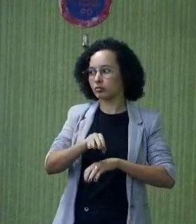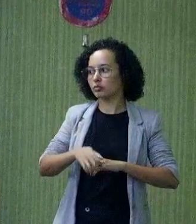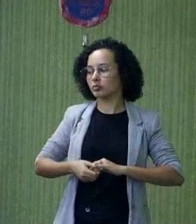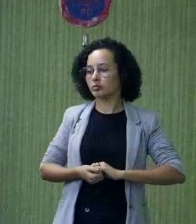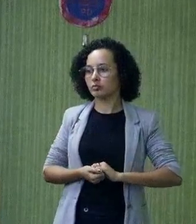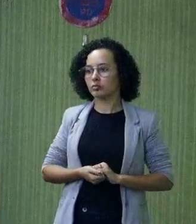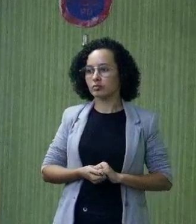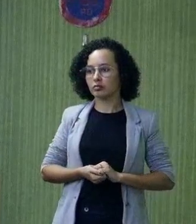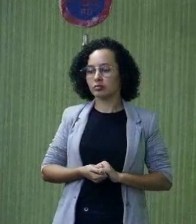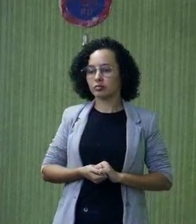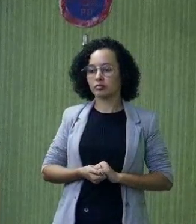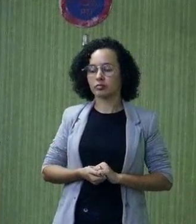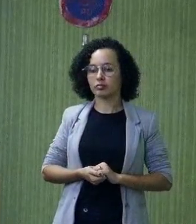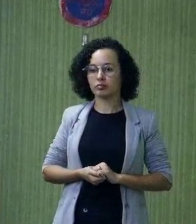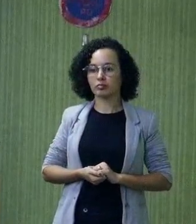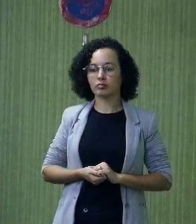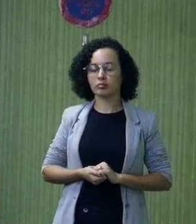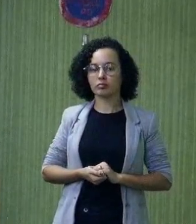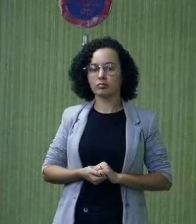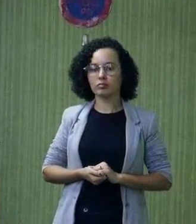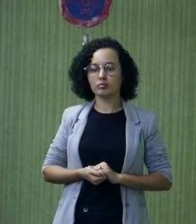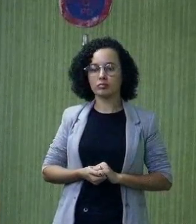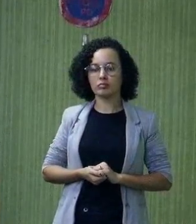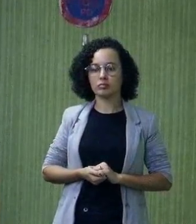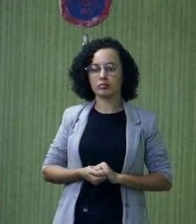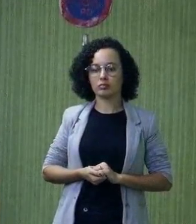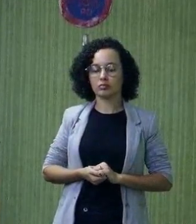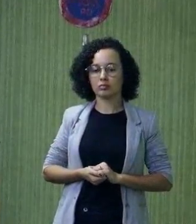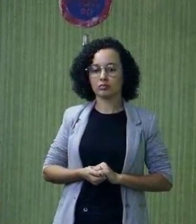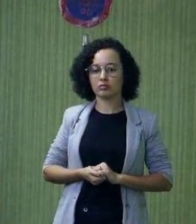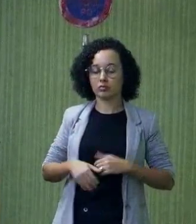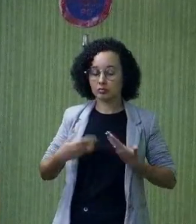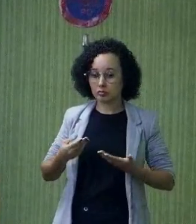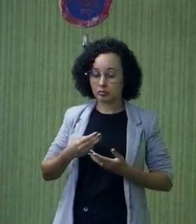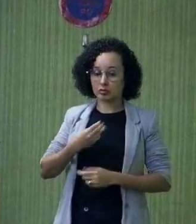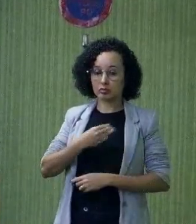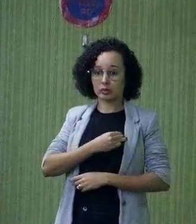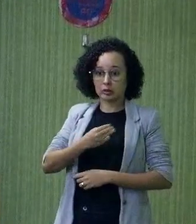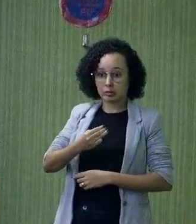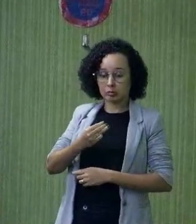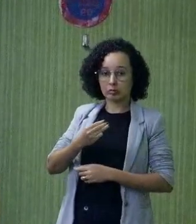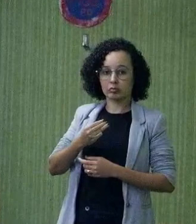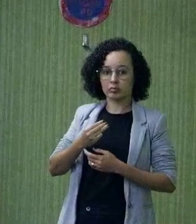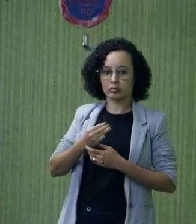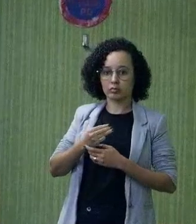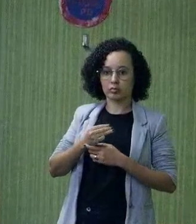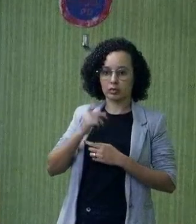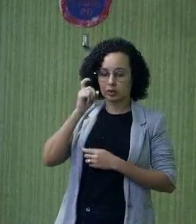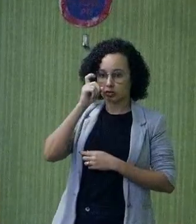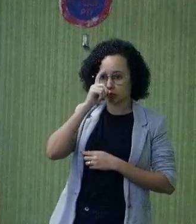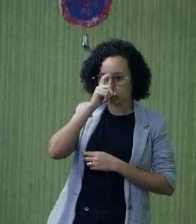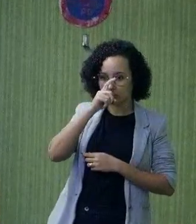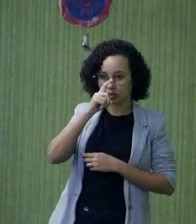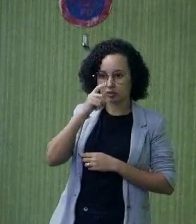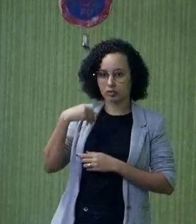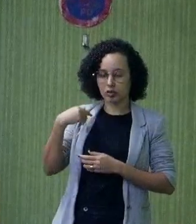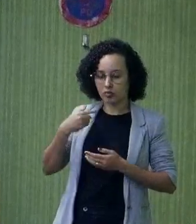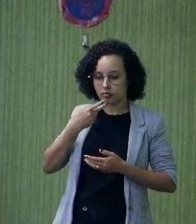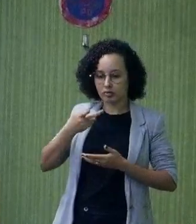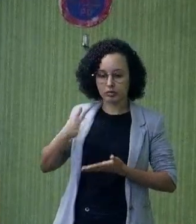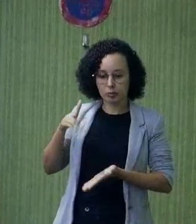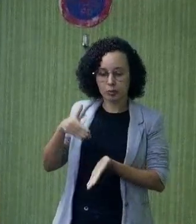educação bom gente então que que missão difícil a minha né falar por último depois de tanta gente boa né que falou